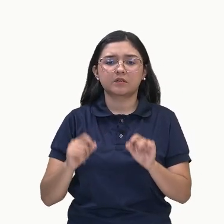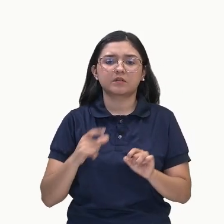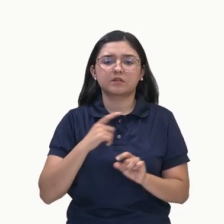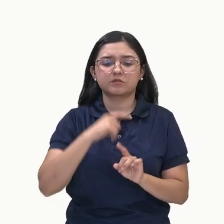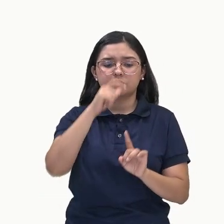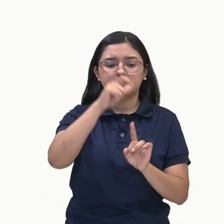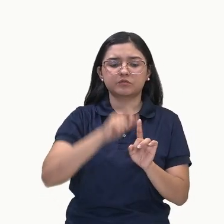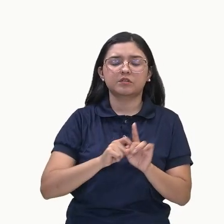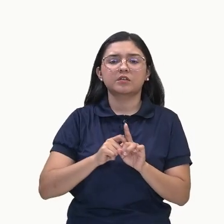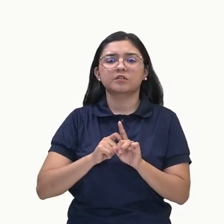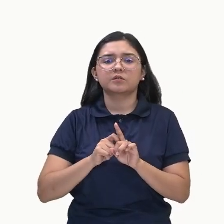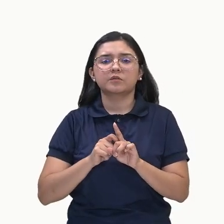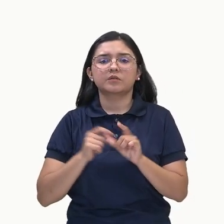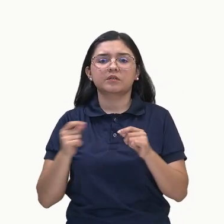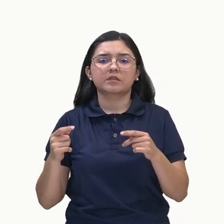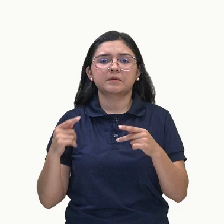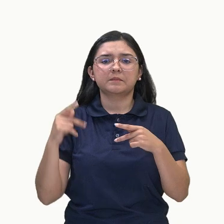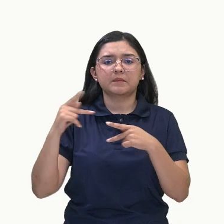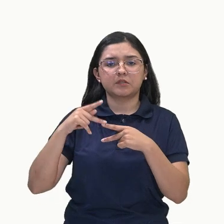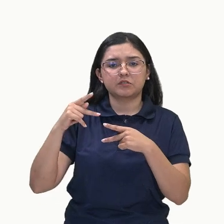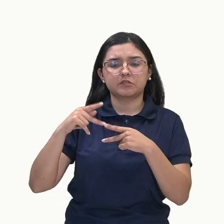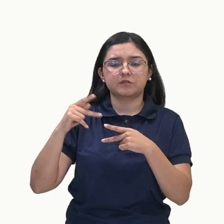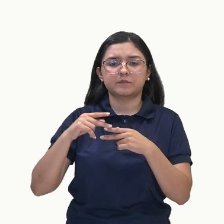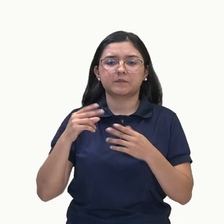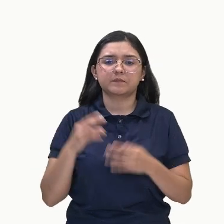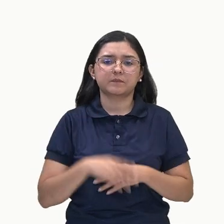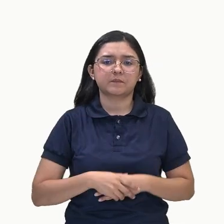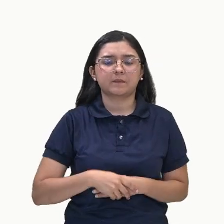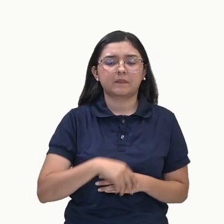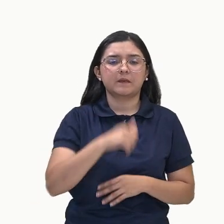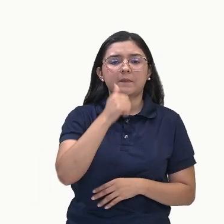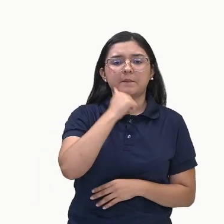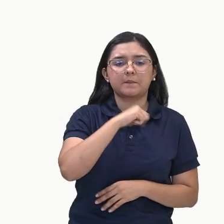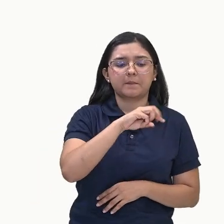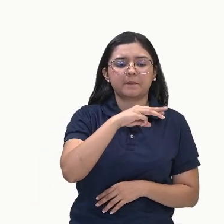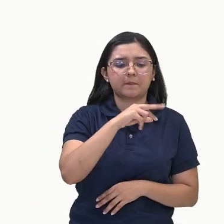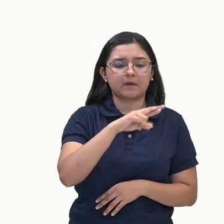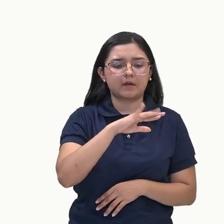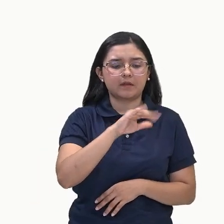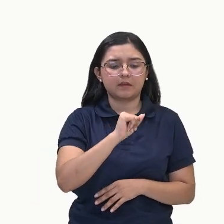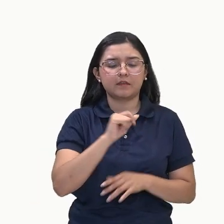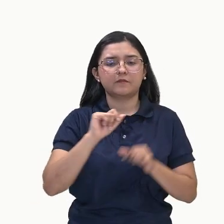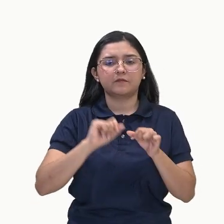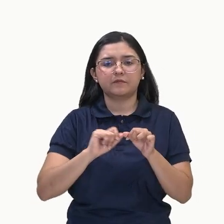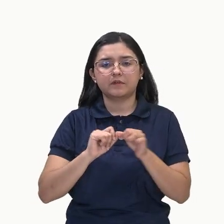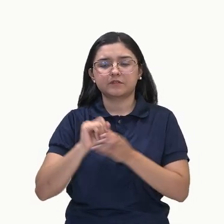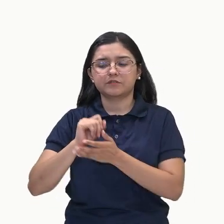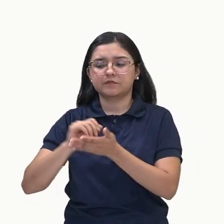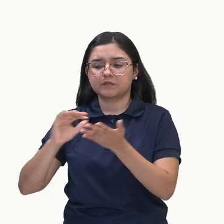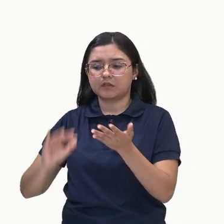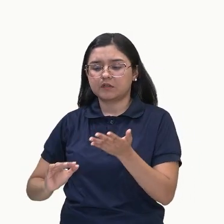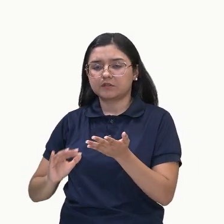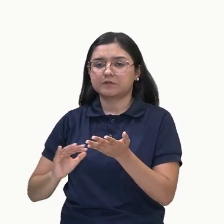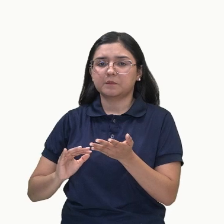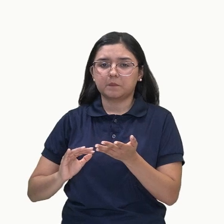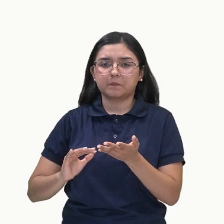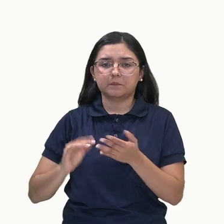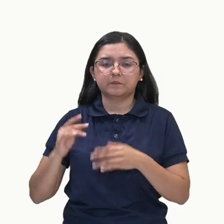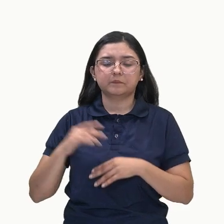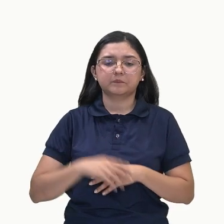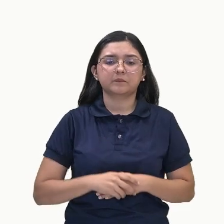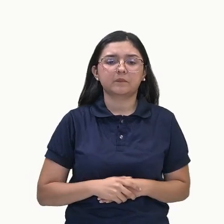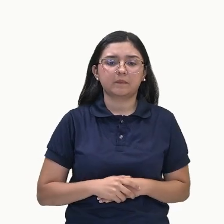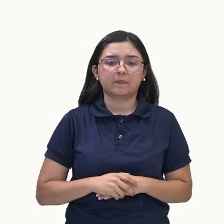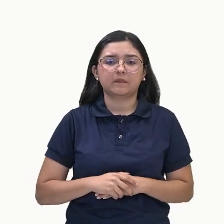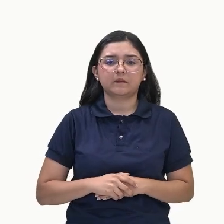predicado. Maria fez sua atividade, né? Aí a